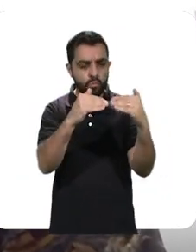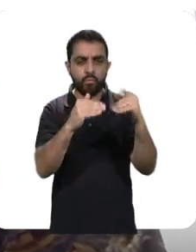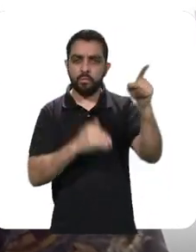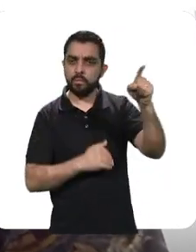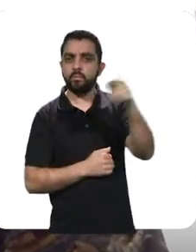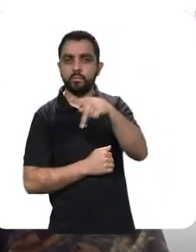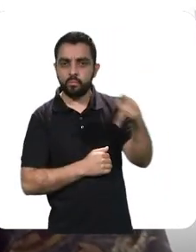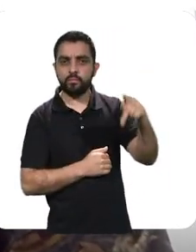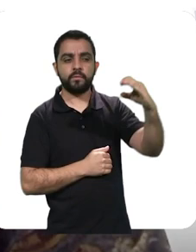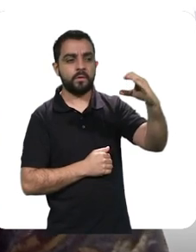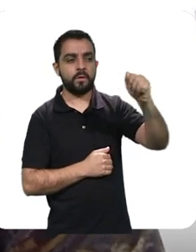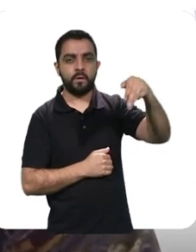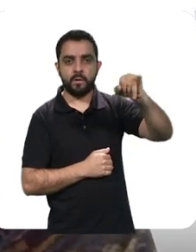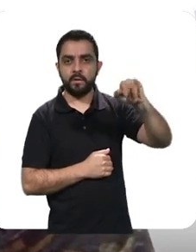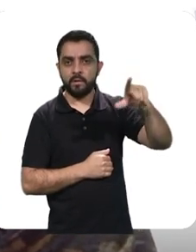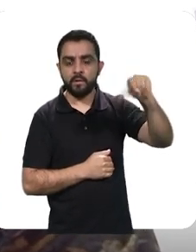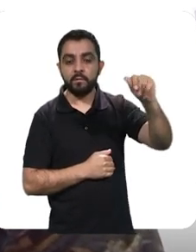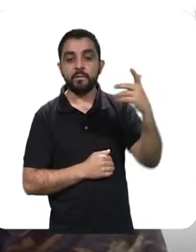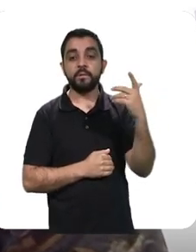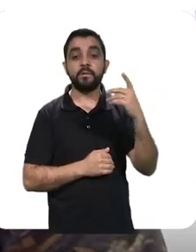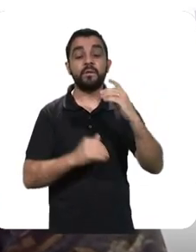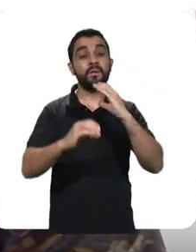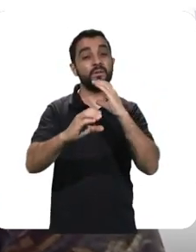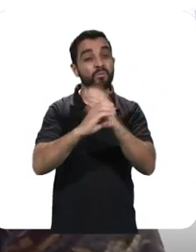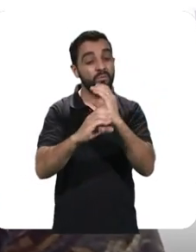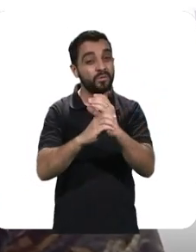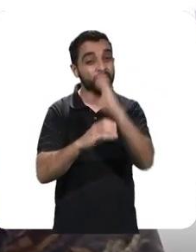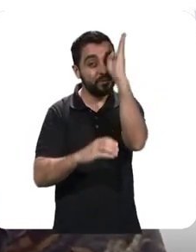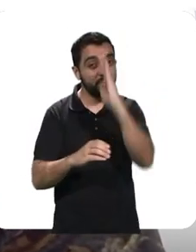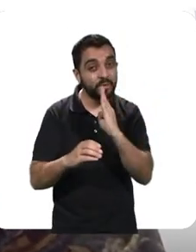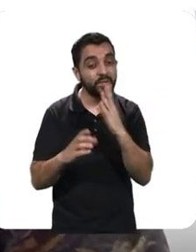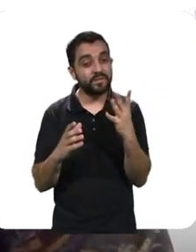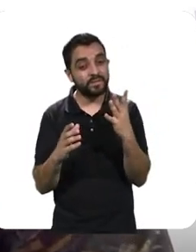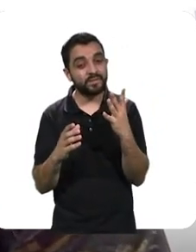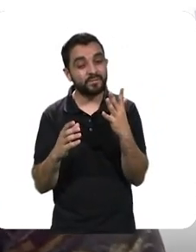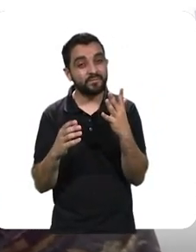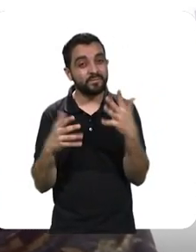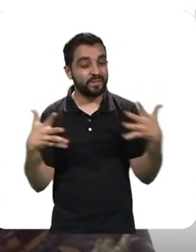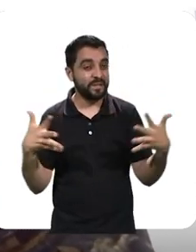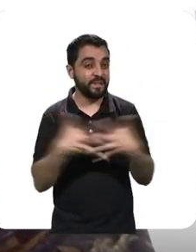Eu concordo com a professora Camila que a comunicação brasileira está, no mínimo,